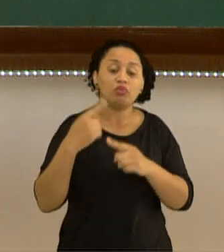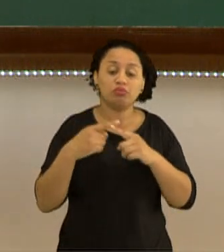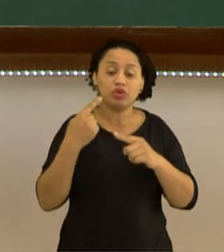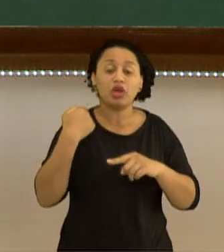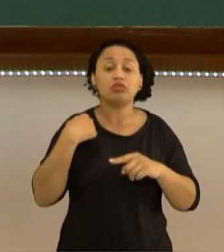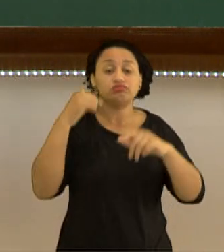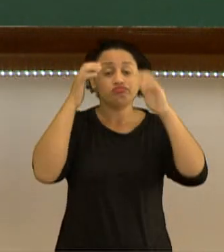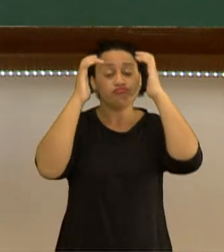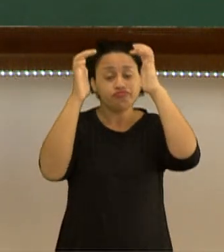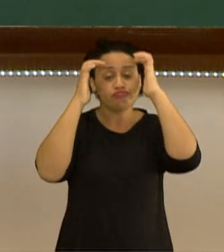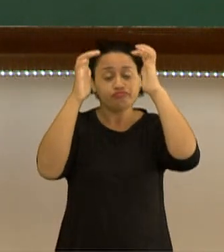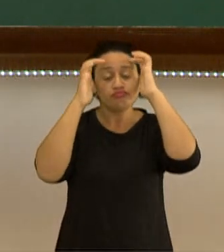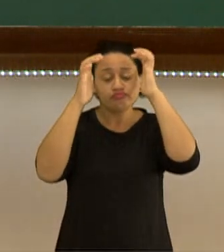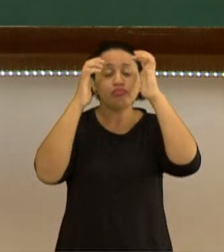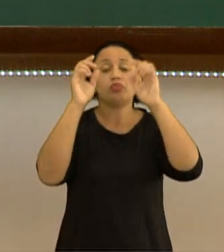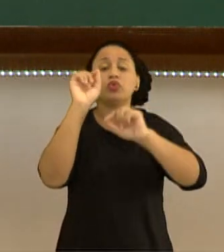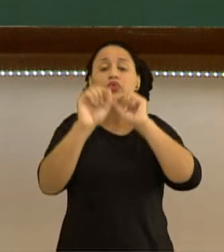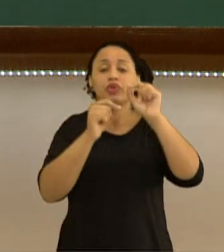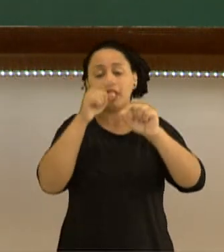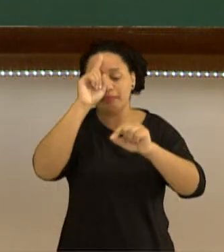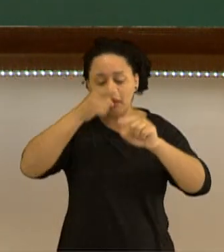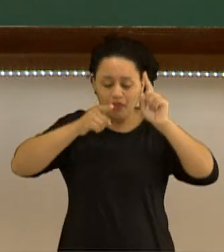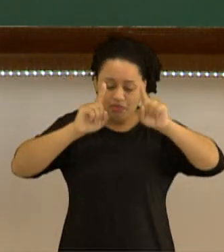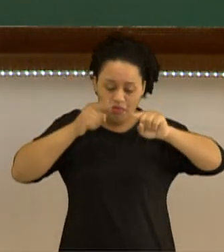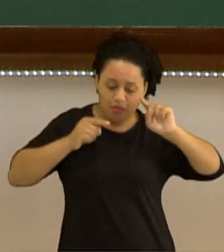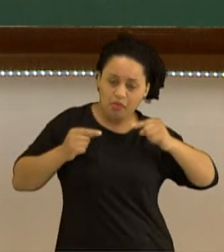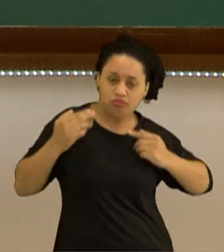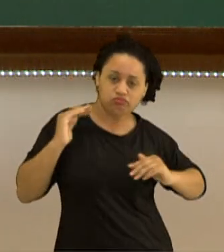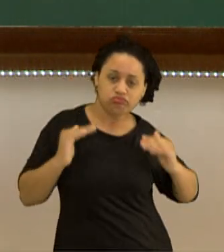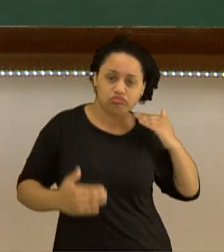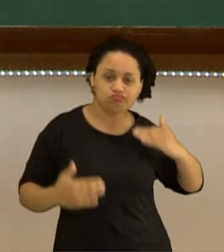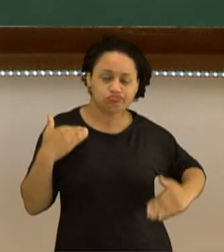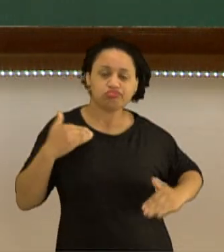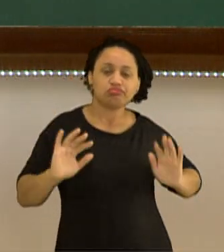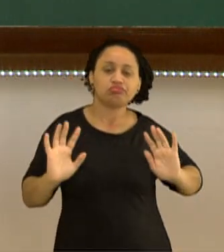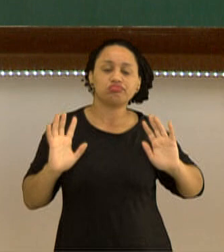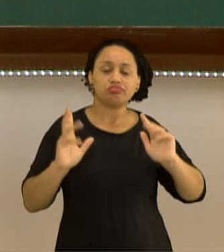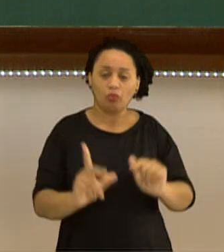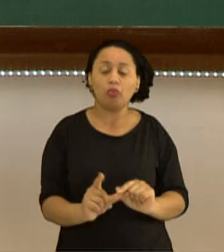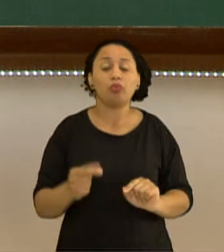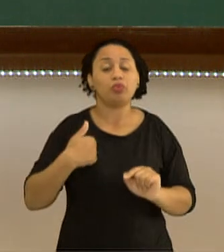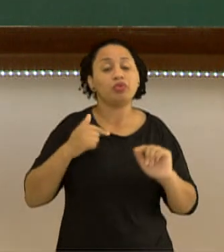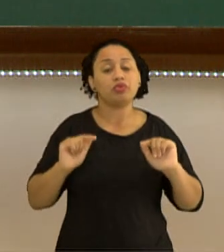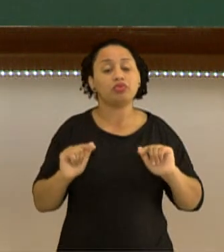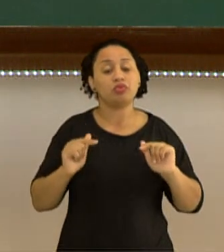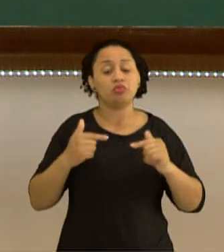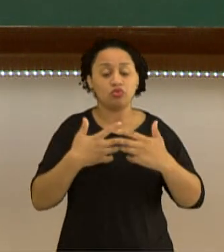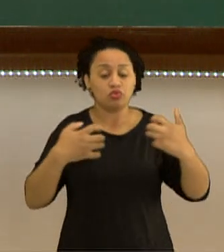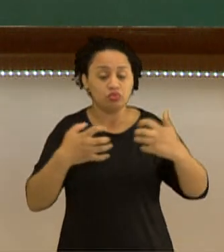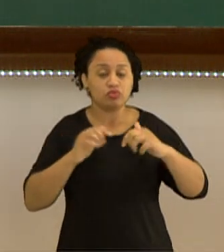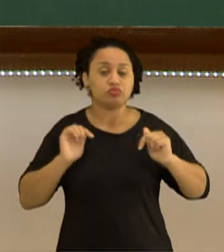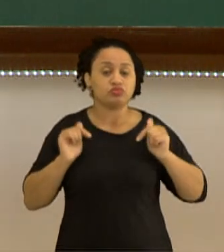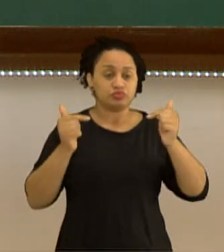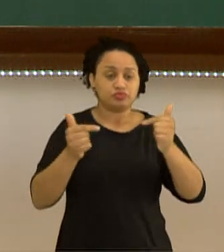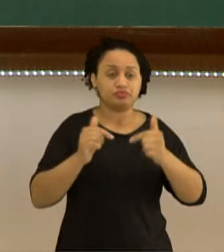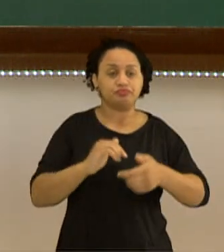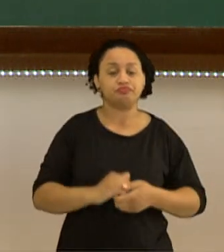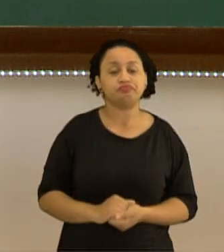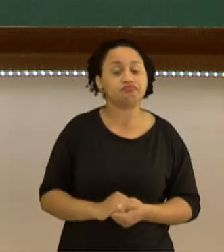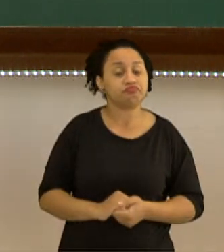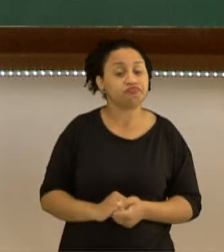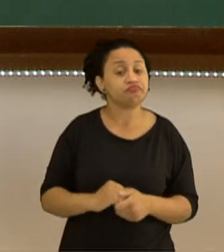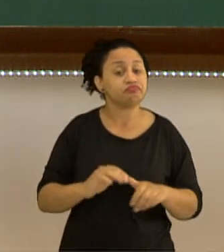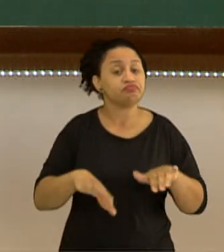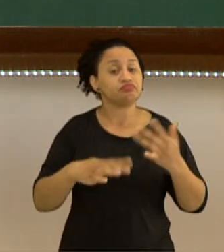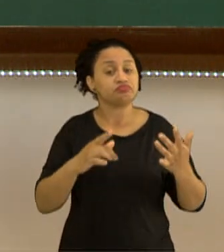cérebro está mandando comandos, mandando estímulos para que o nosso músculo funcione. E existe, então,